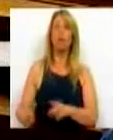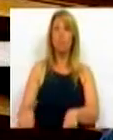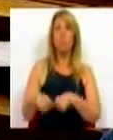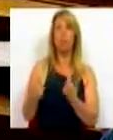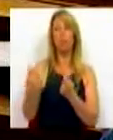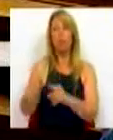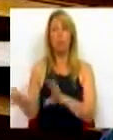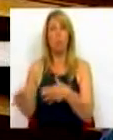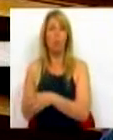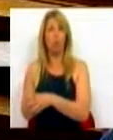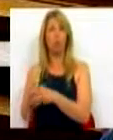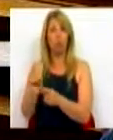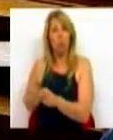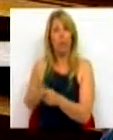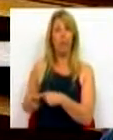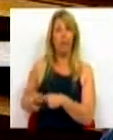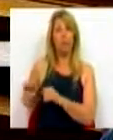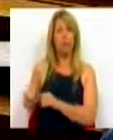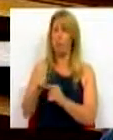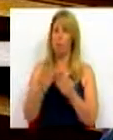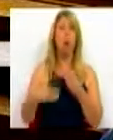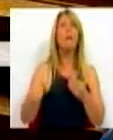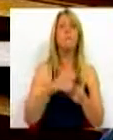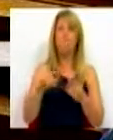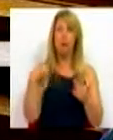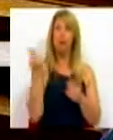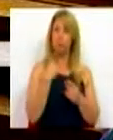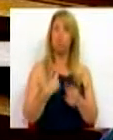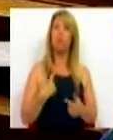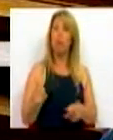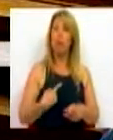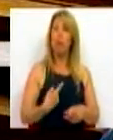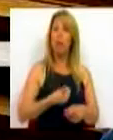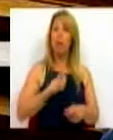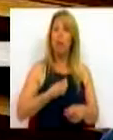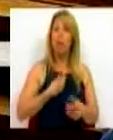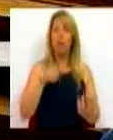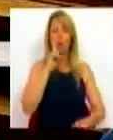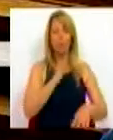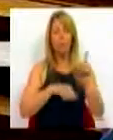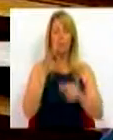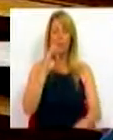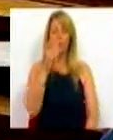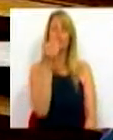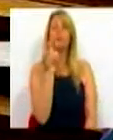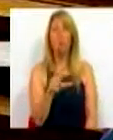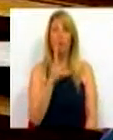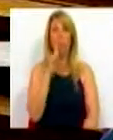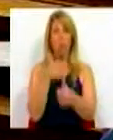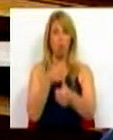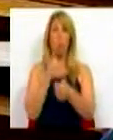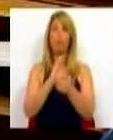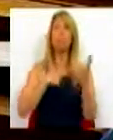corporativos. Senhora deputada Isabel Galriça Neto, ao acompanharmos estes diplomas do CDS-PP